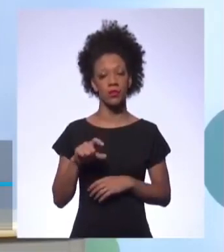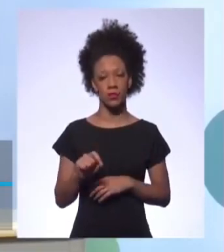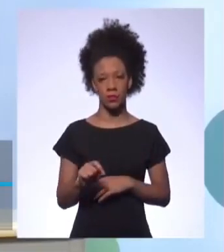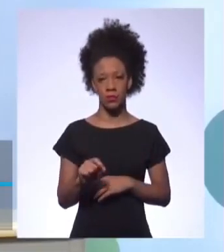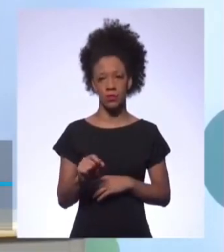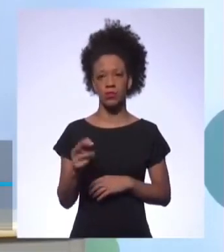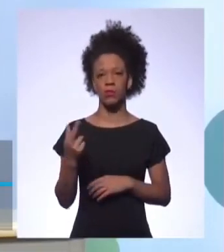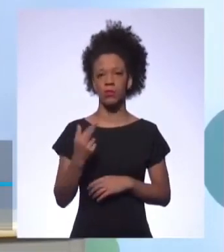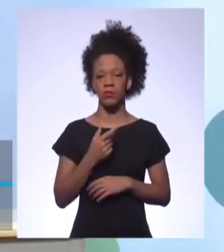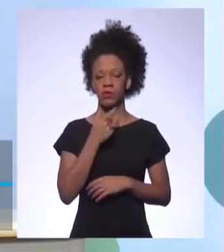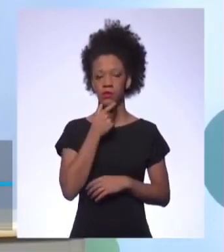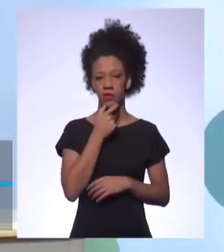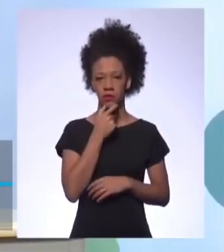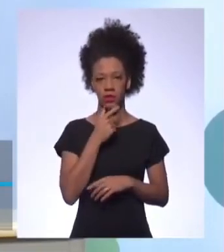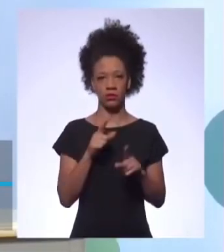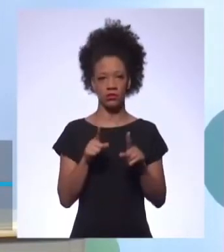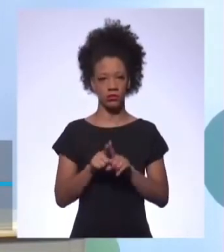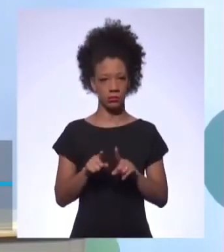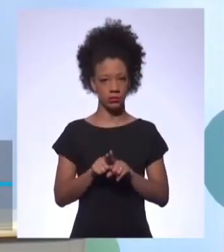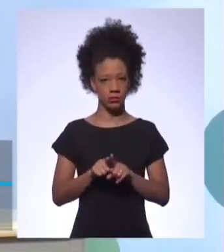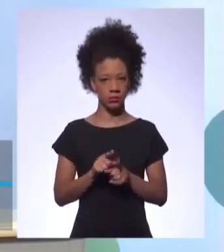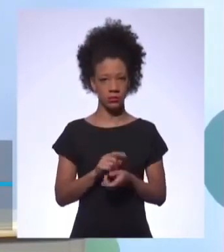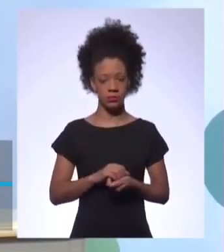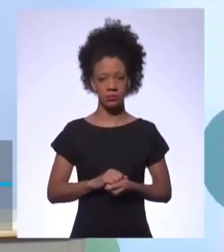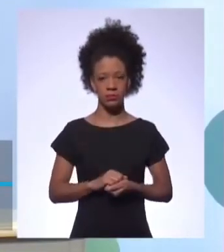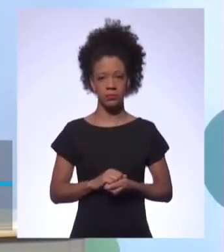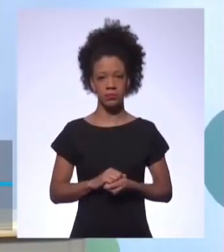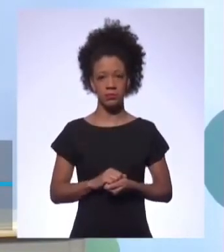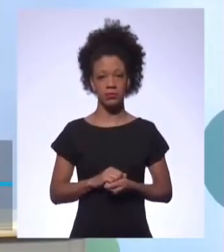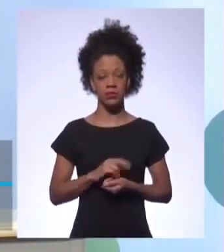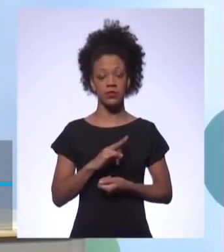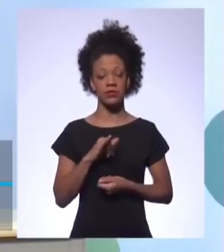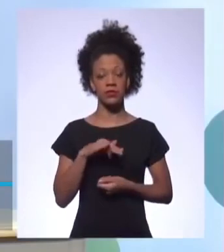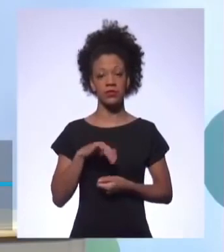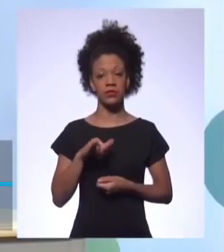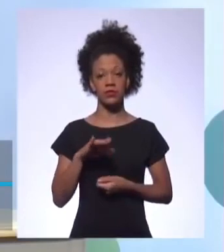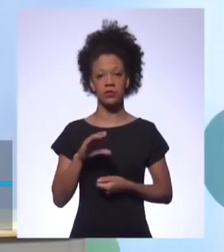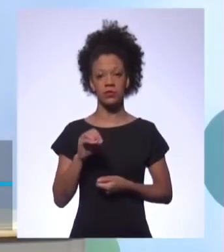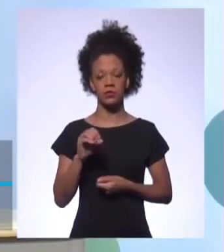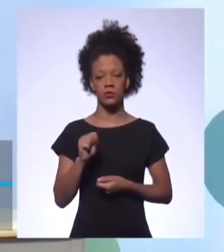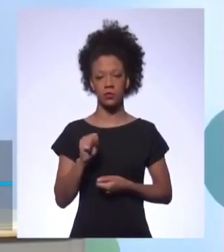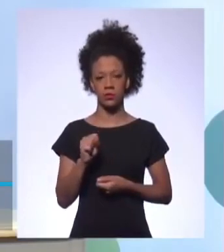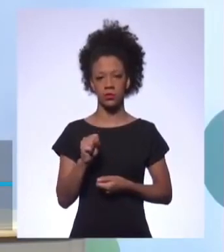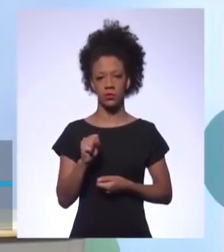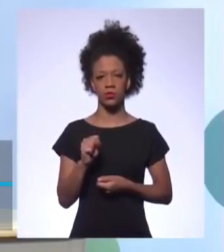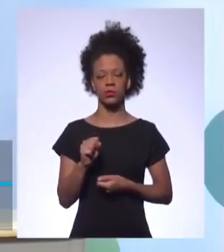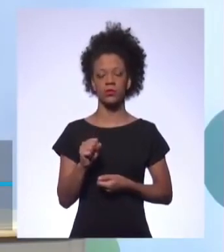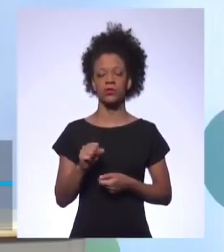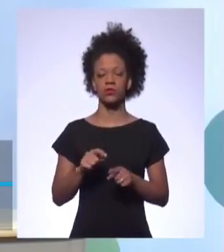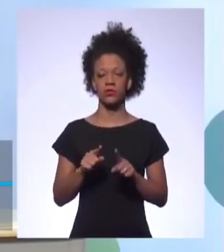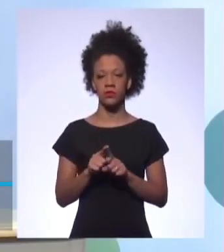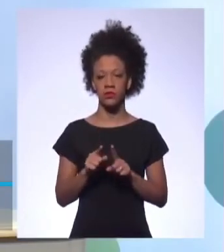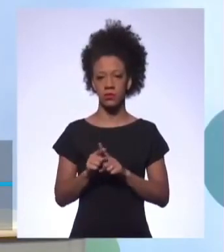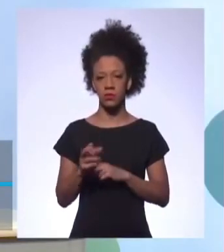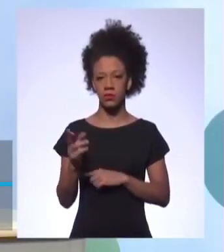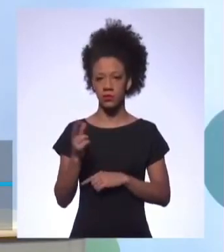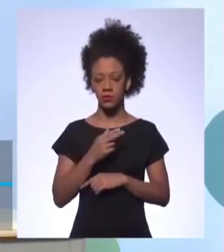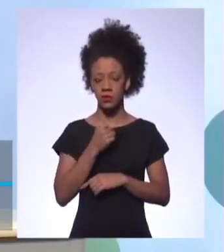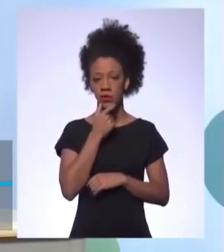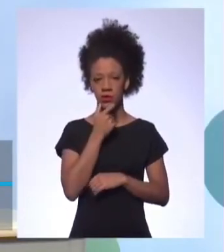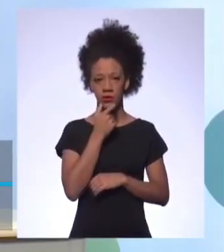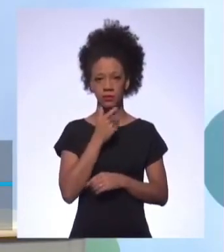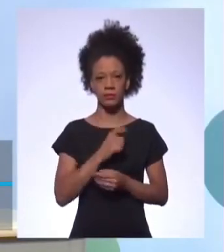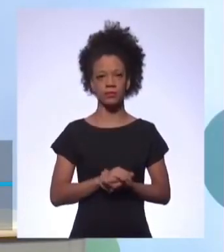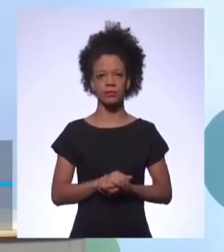adenine, guanine, cytosine and thymine. E o Vinícius respondeu a terceira, adenine, guanine, cytosine and